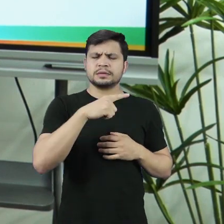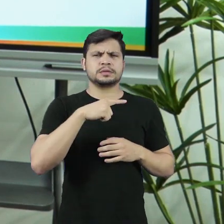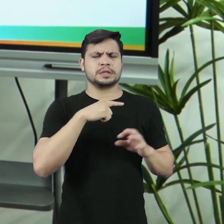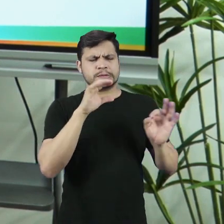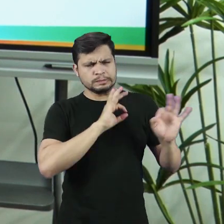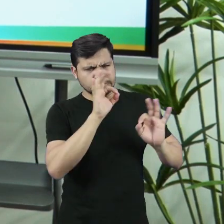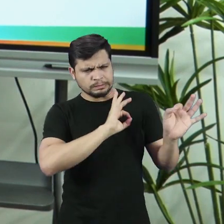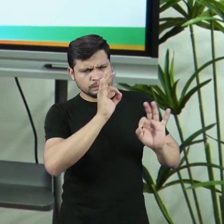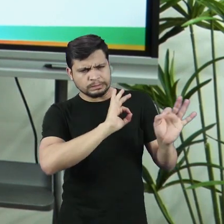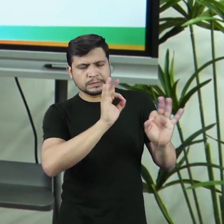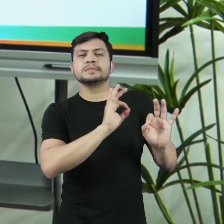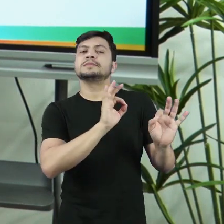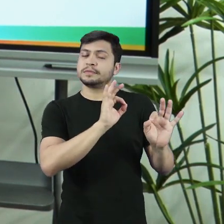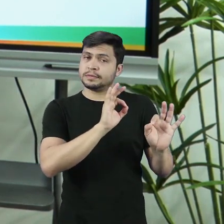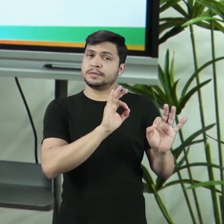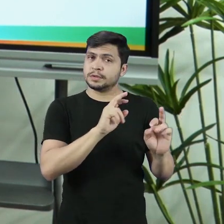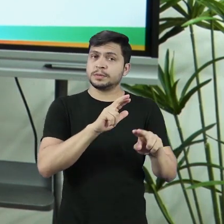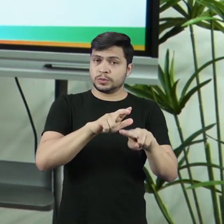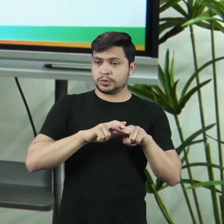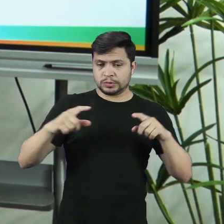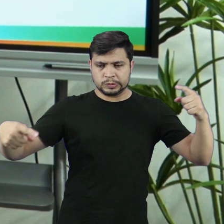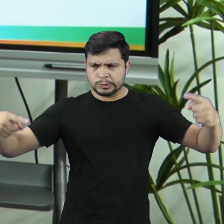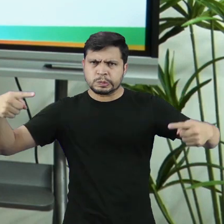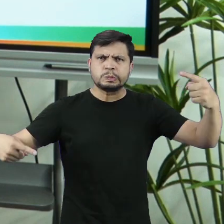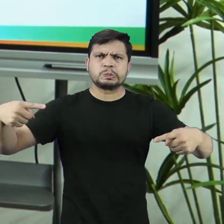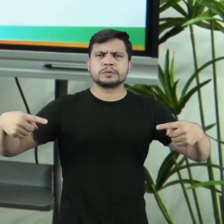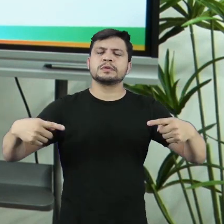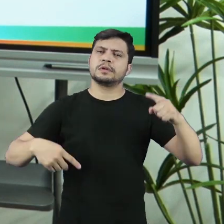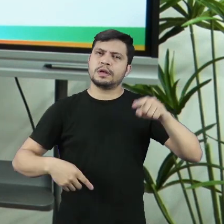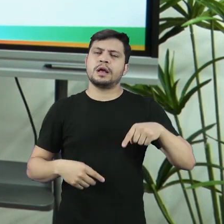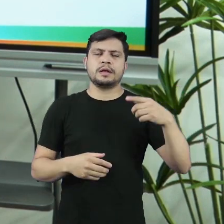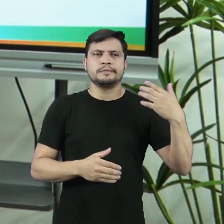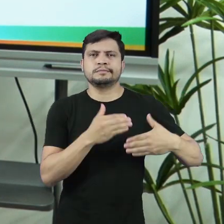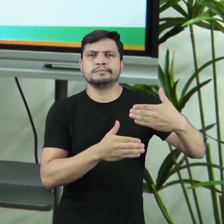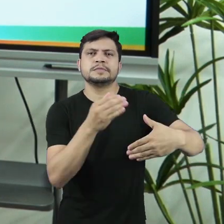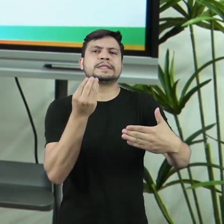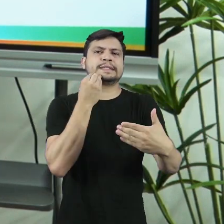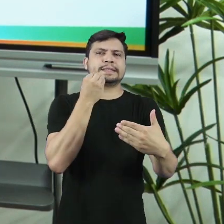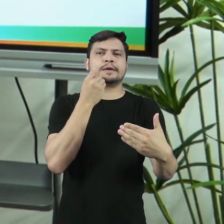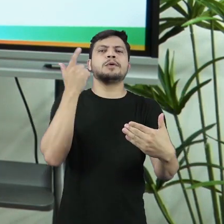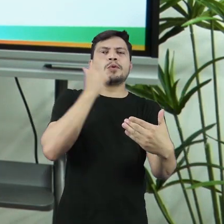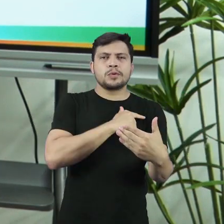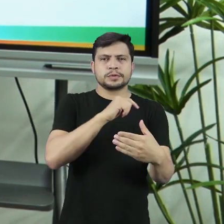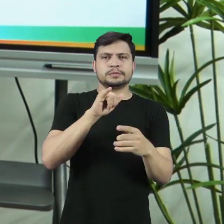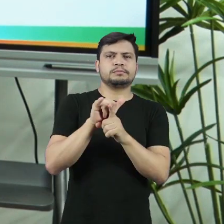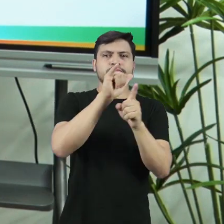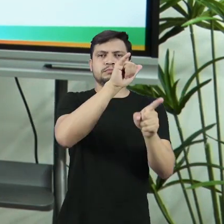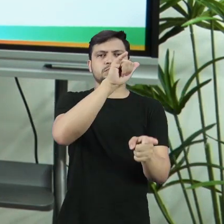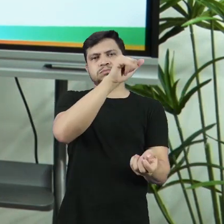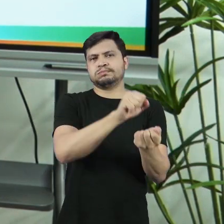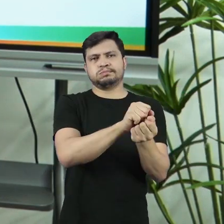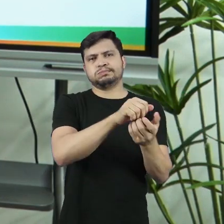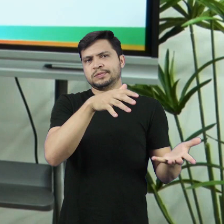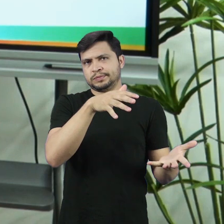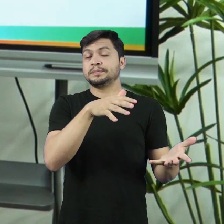vai ser também uma corrida para conseguir e obter estas bombas. Daqui a pouquinho a gente vai ver como que a União Soviética iguala o